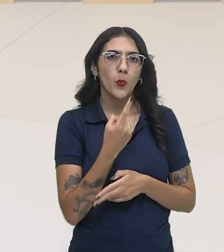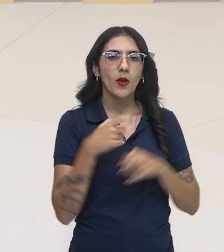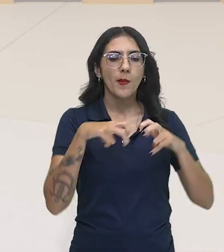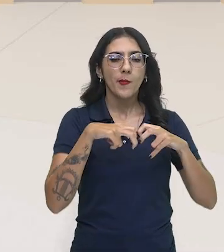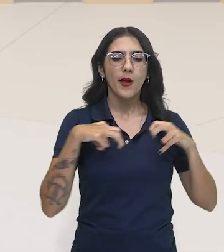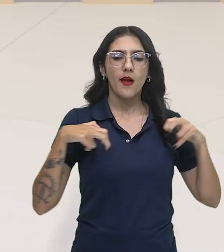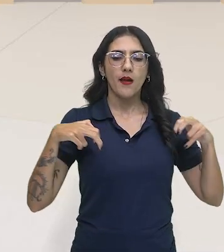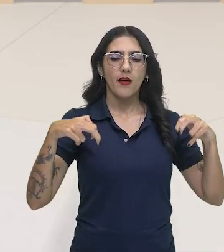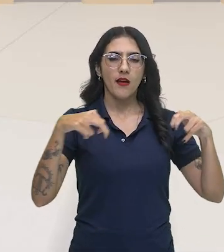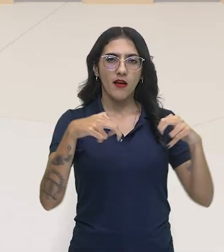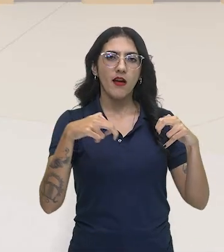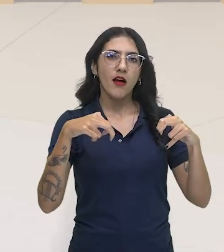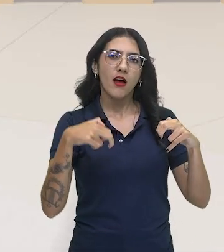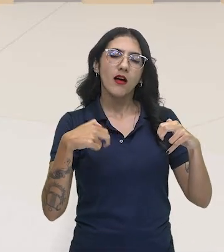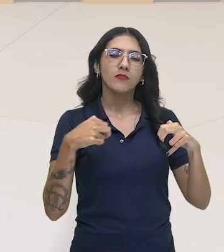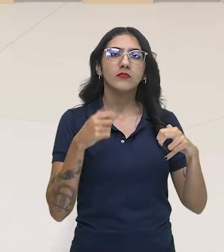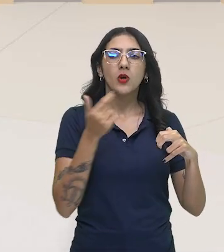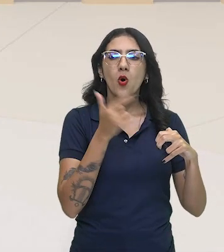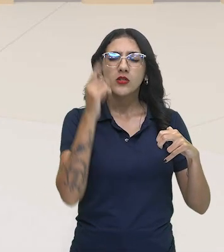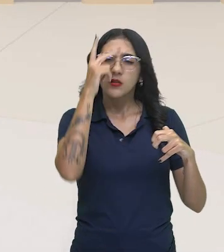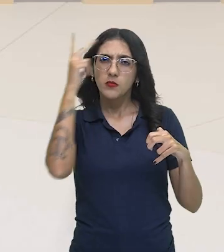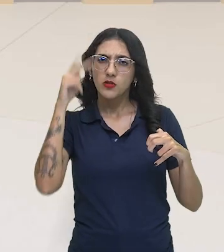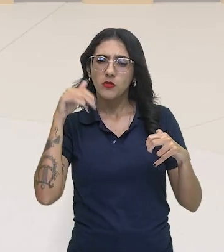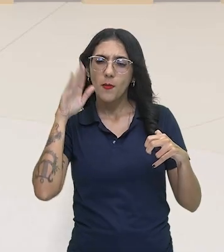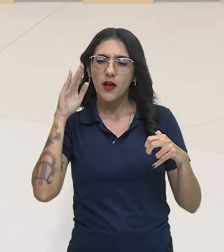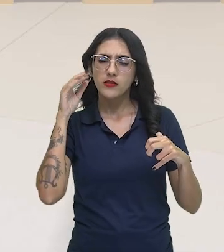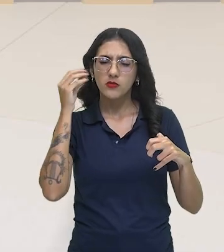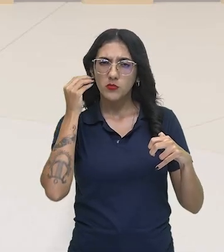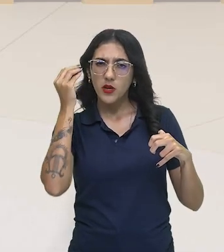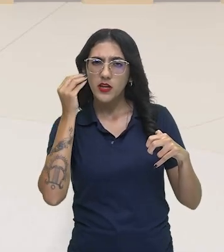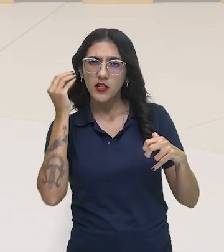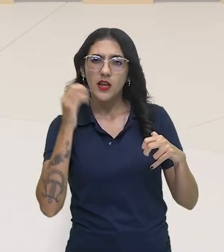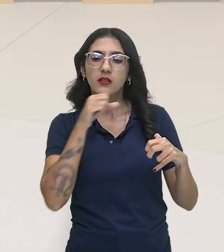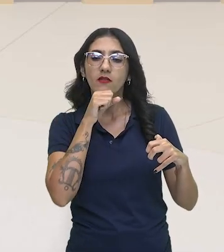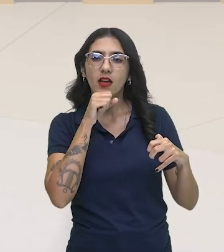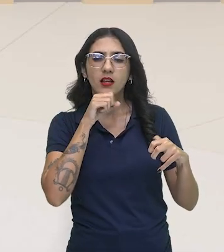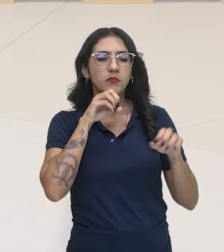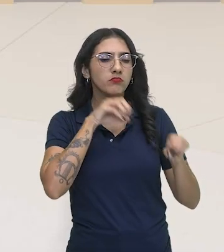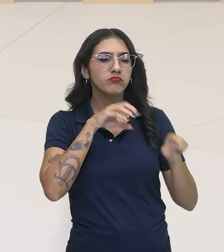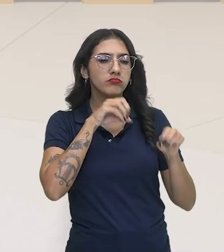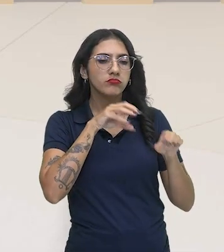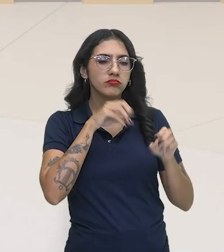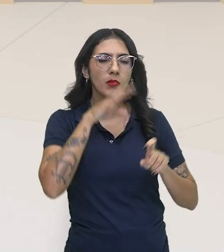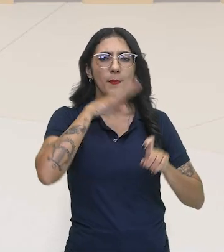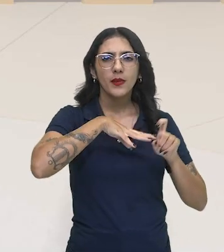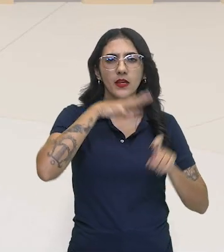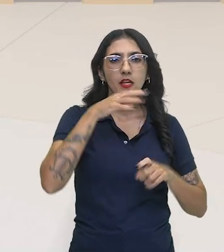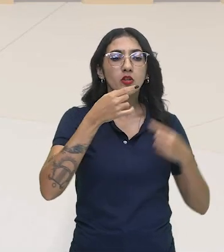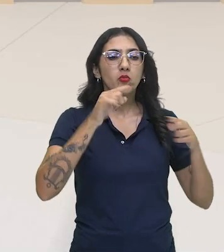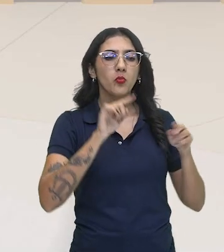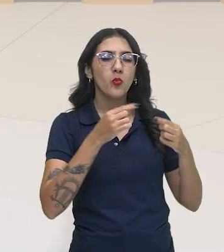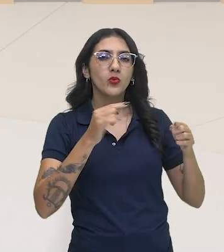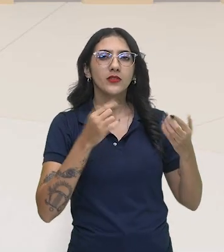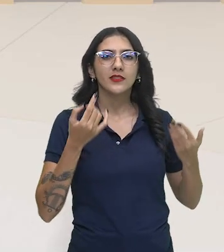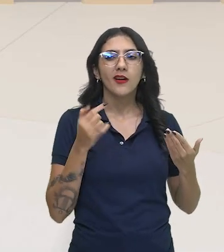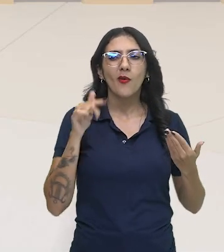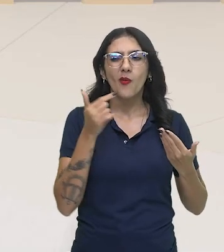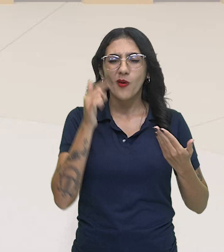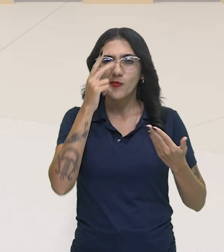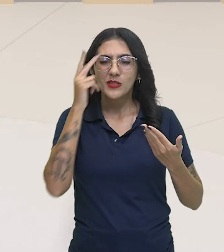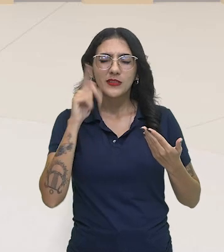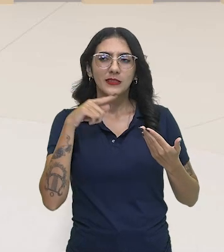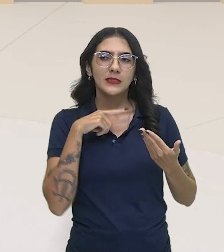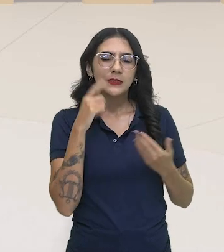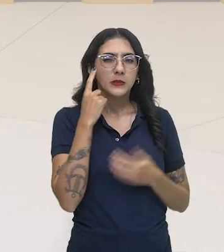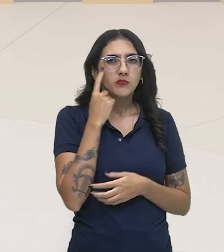mais velhos para ouvir as histórias, os mitos, as músicas. Então eles disseram, vamos trazer isso de